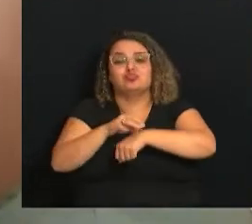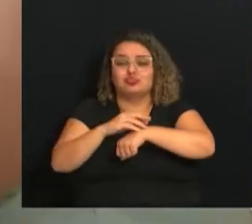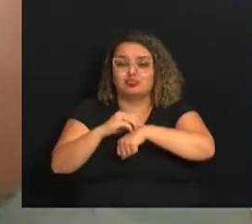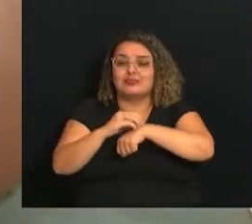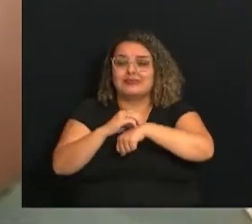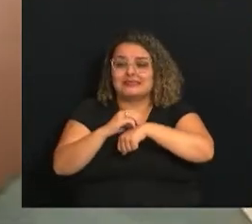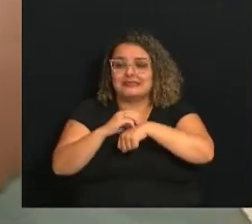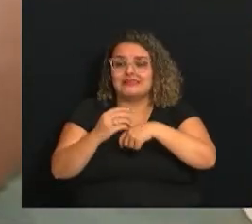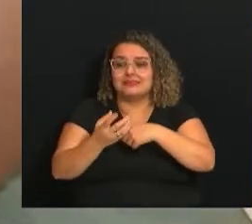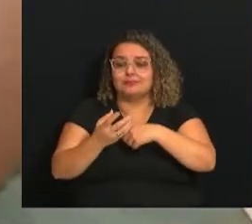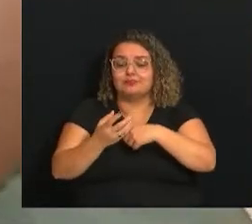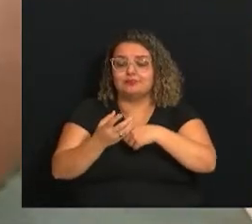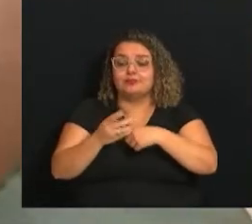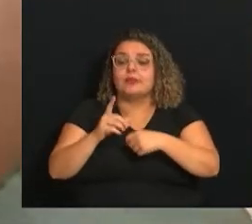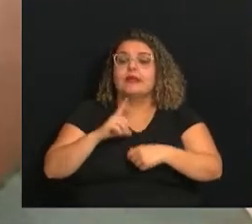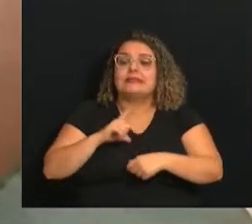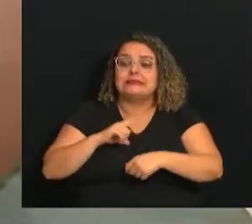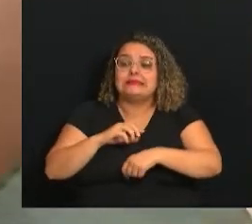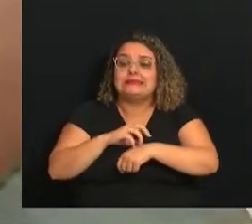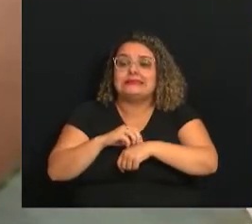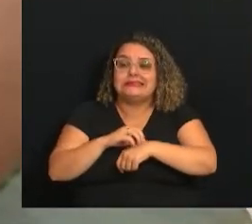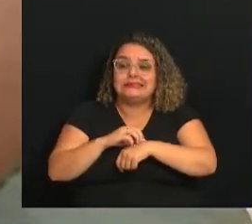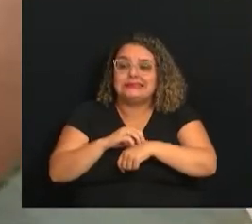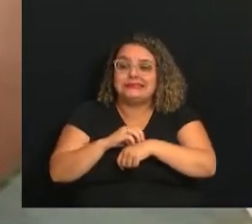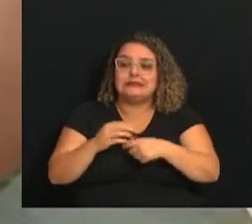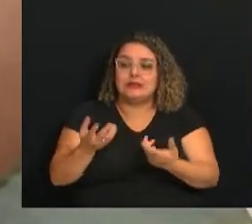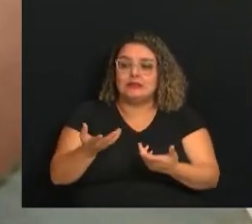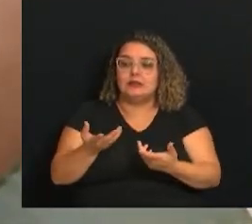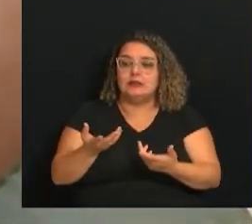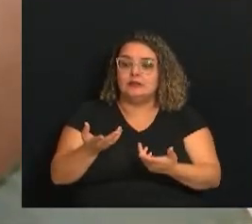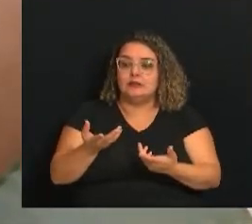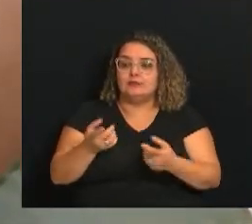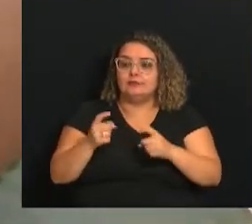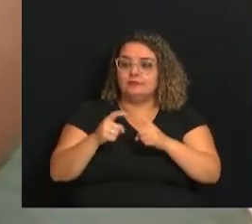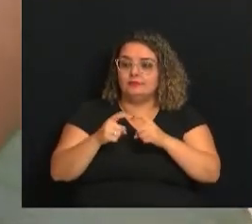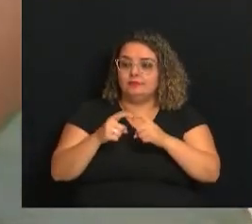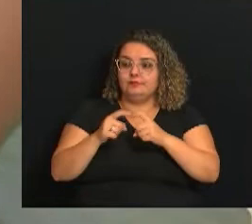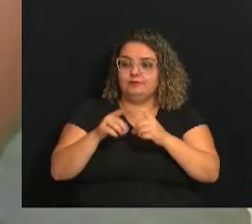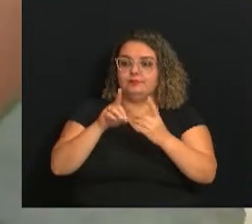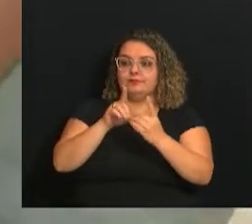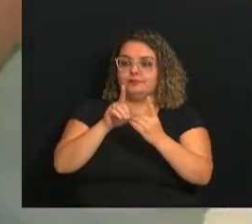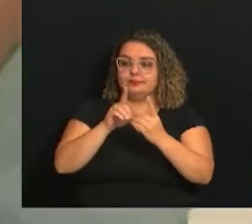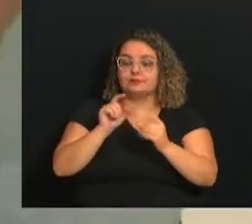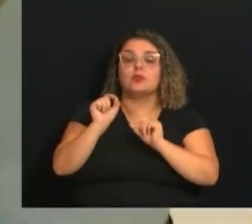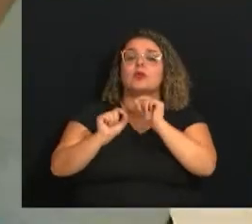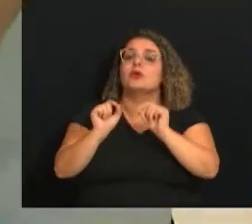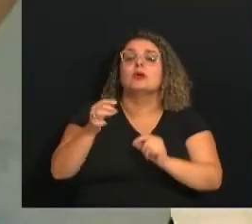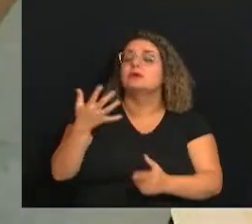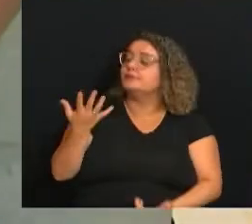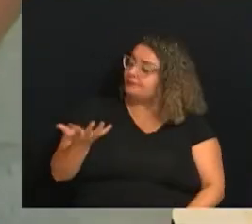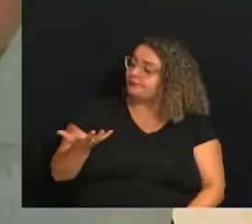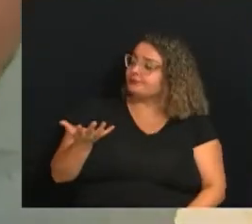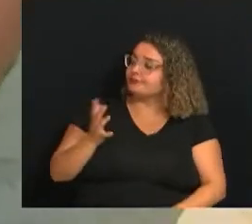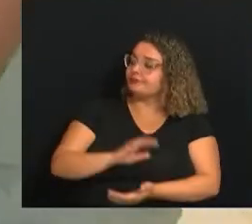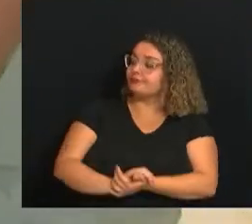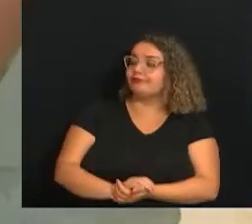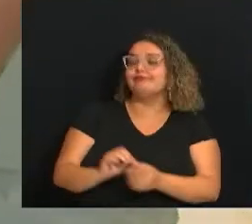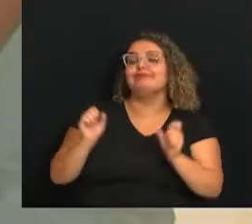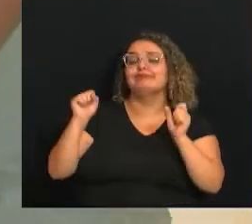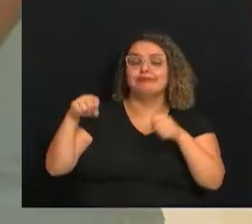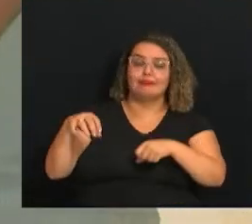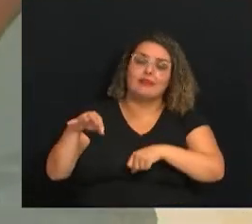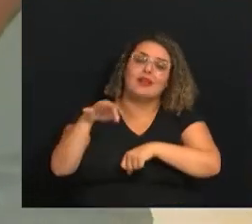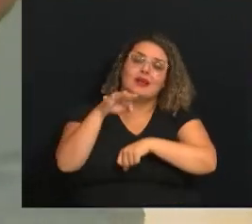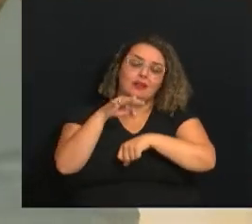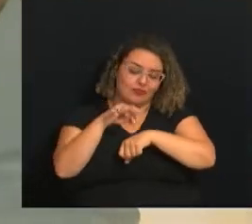pernilongo, teve reação. Tá passando aqui, ó, por atendimento. O que aconteceu com você, Anne? Sim, eu fui picada e